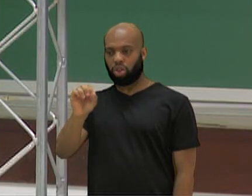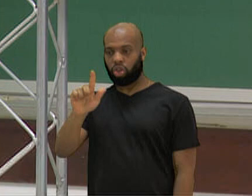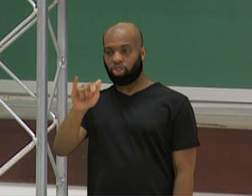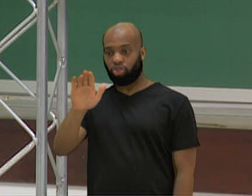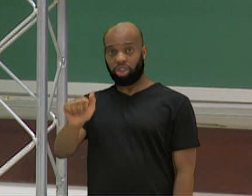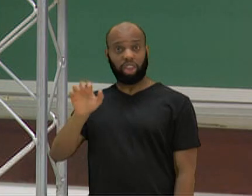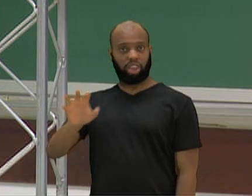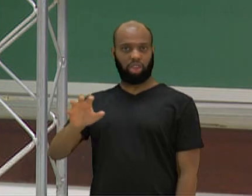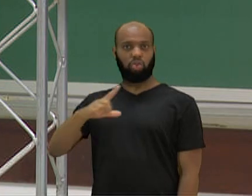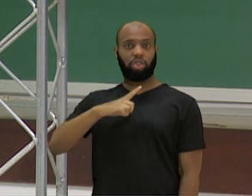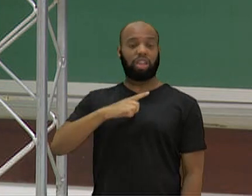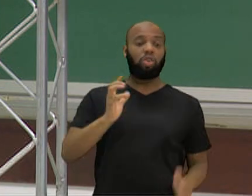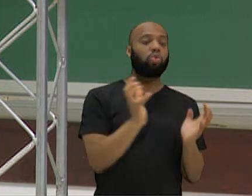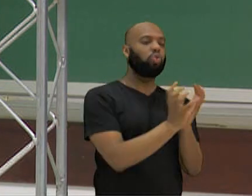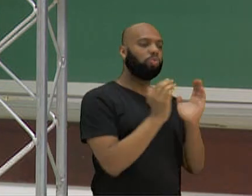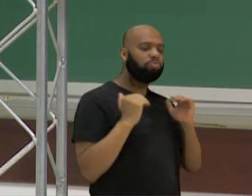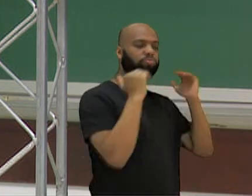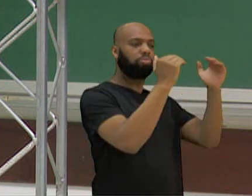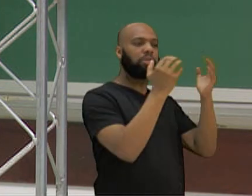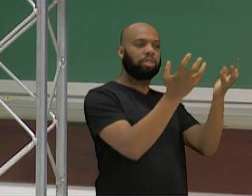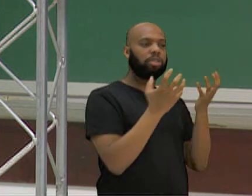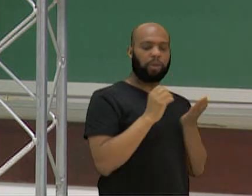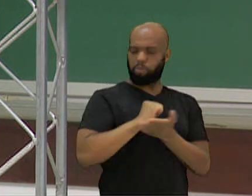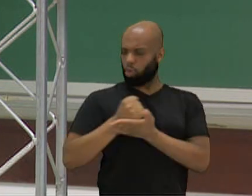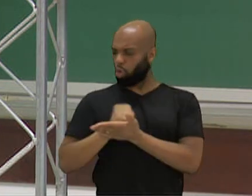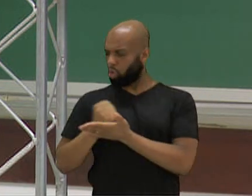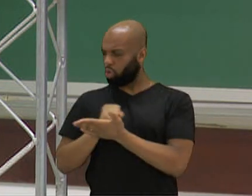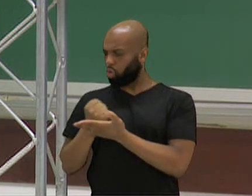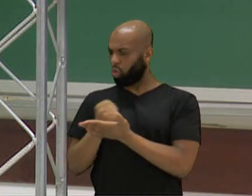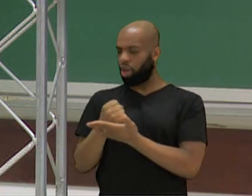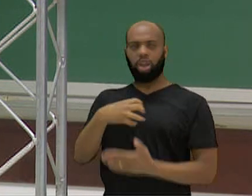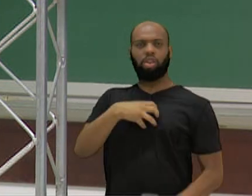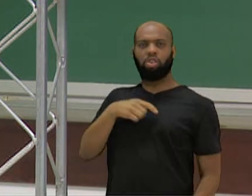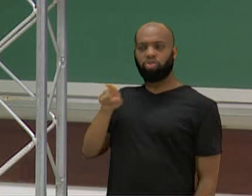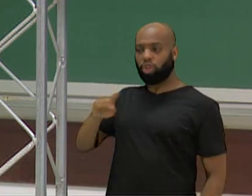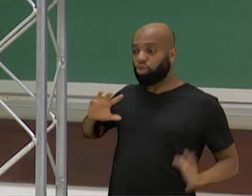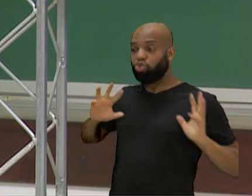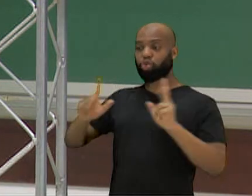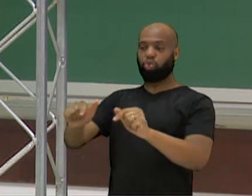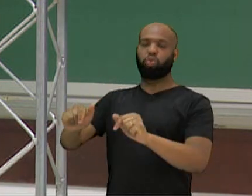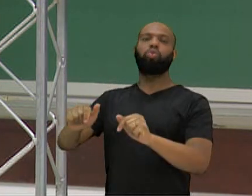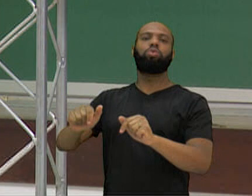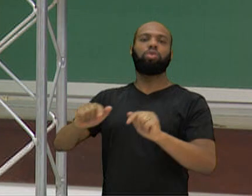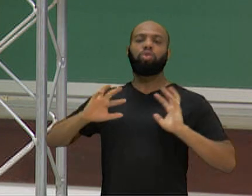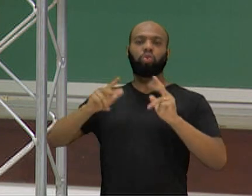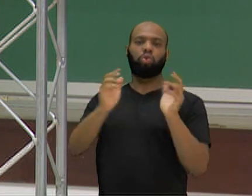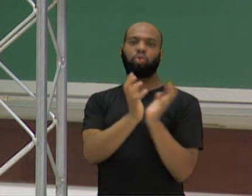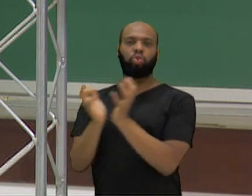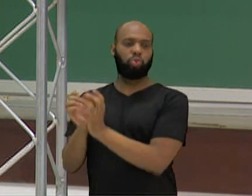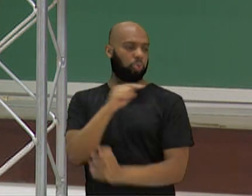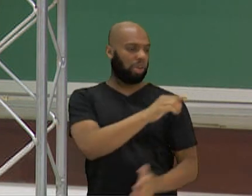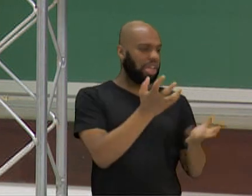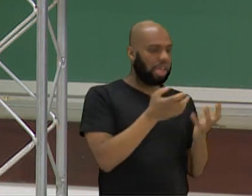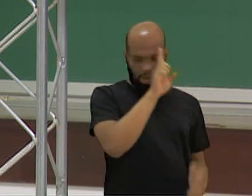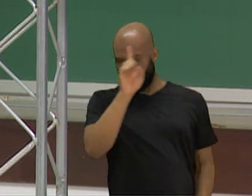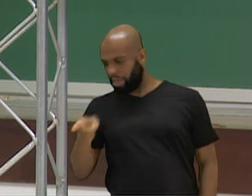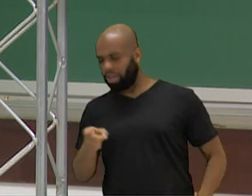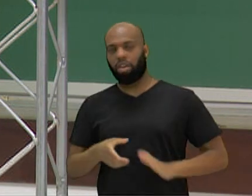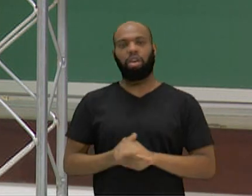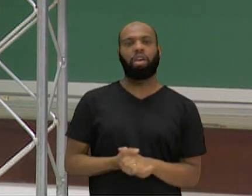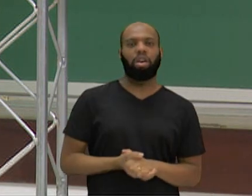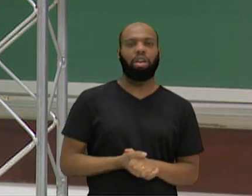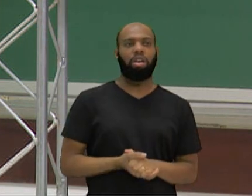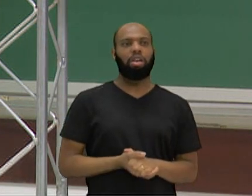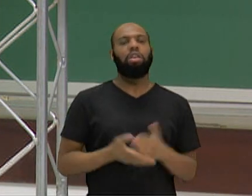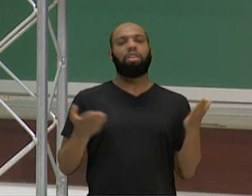falando disso. A elite tentando orientar os modos de todas as classes. Já vamos